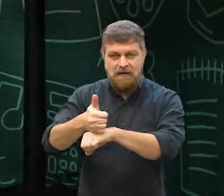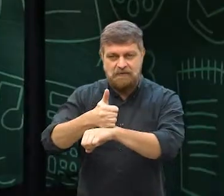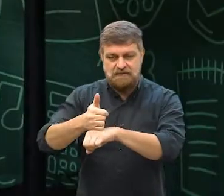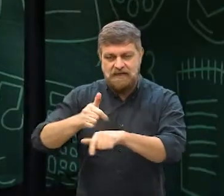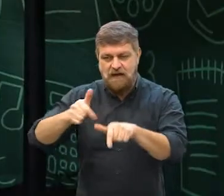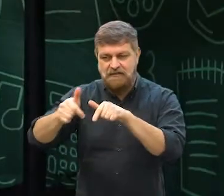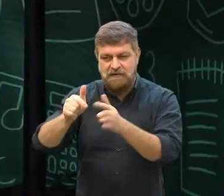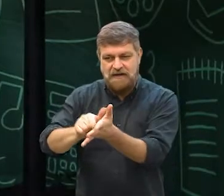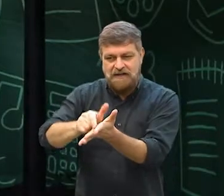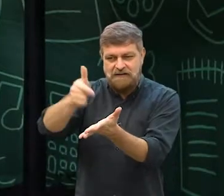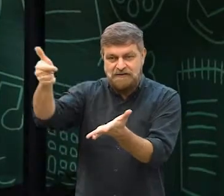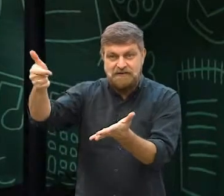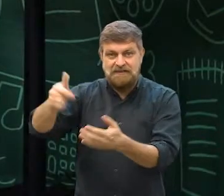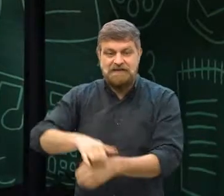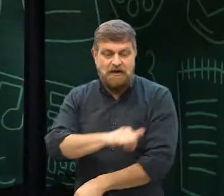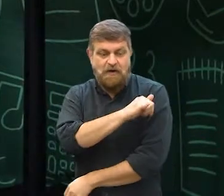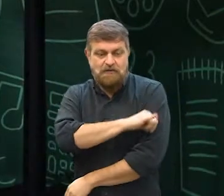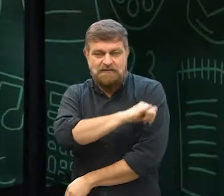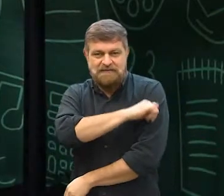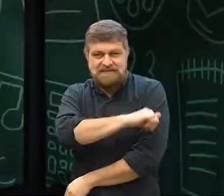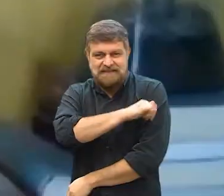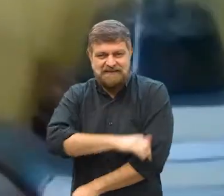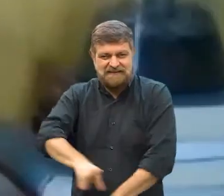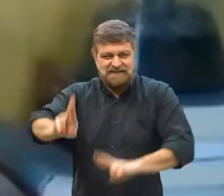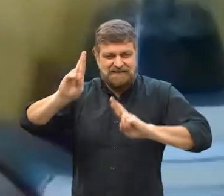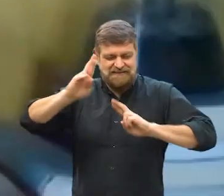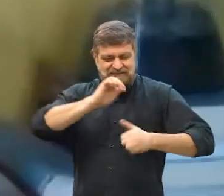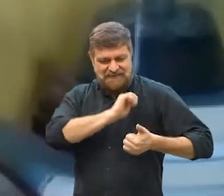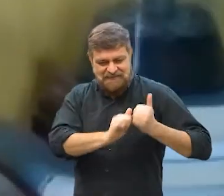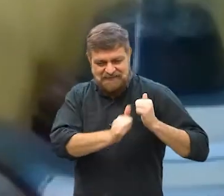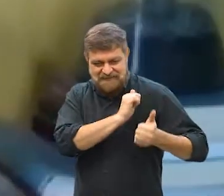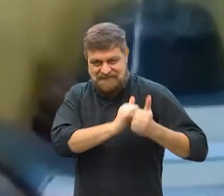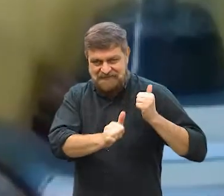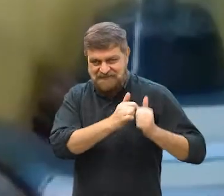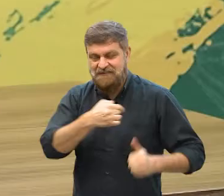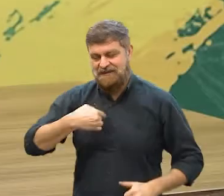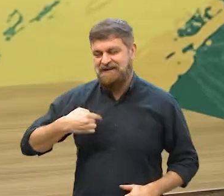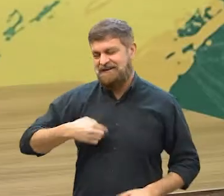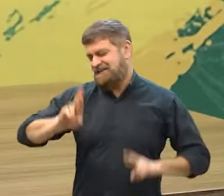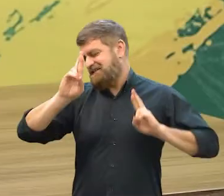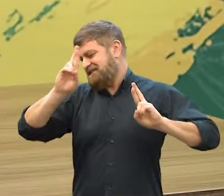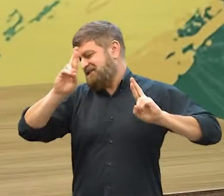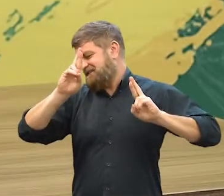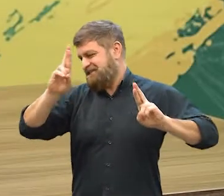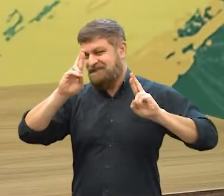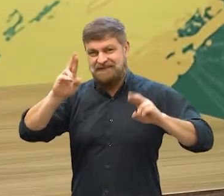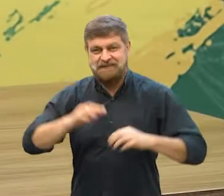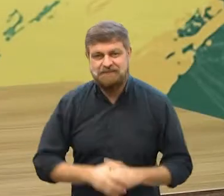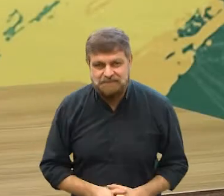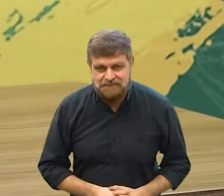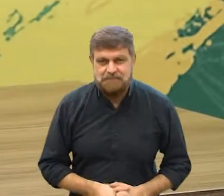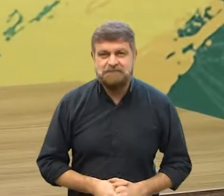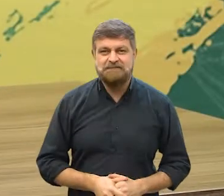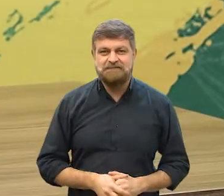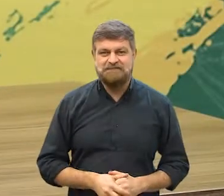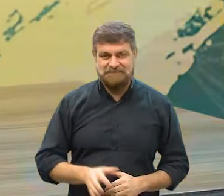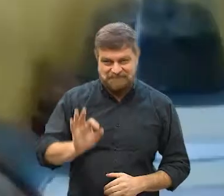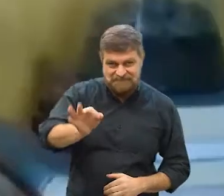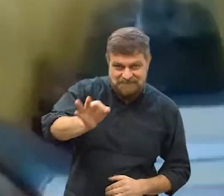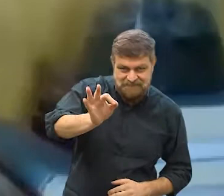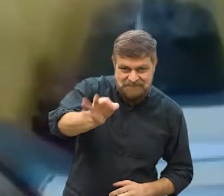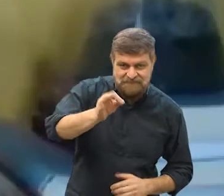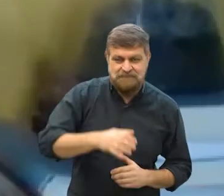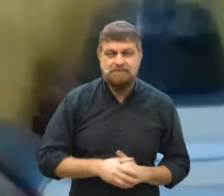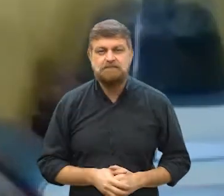no Rio de Janeiro torcedor do Fluminense tudo bem é isso aí grande inclusão